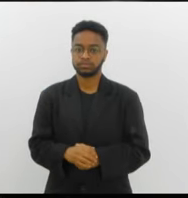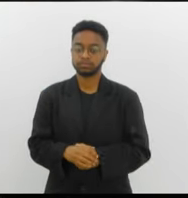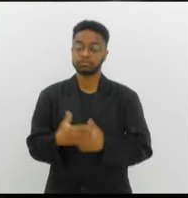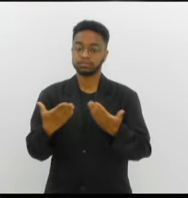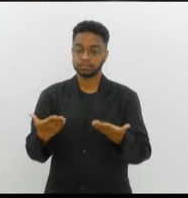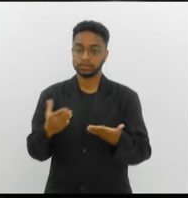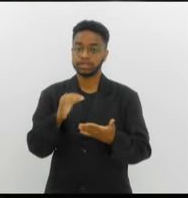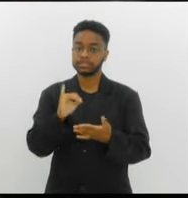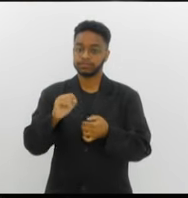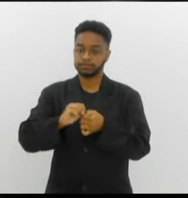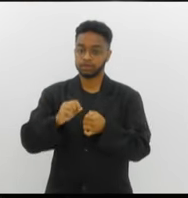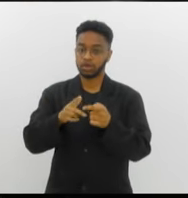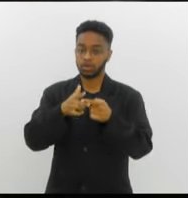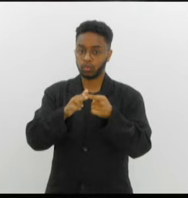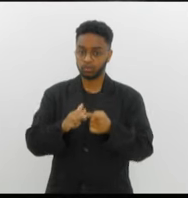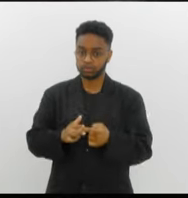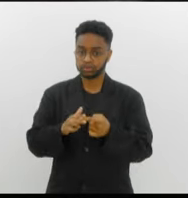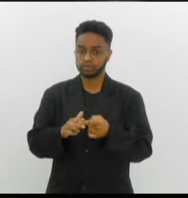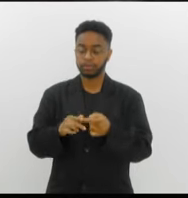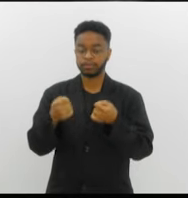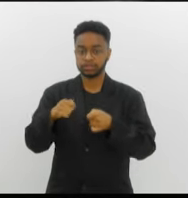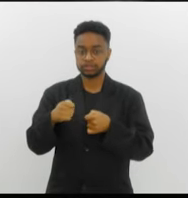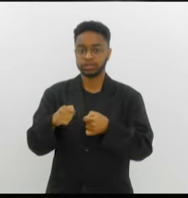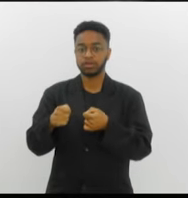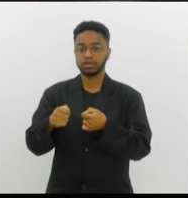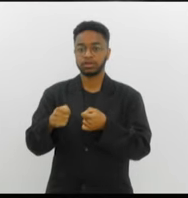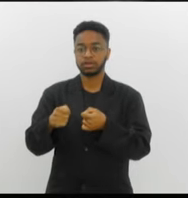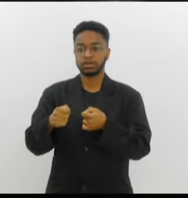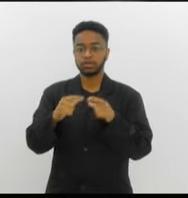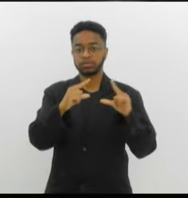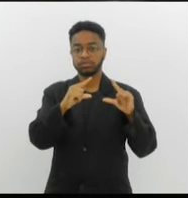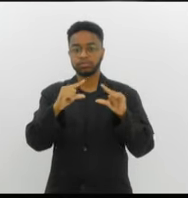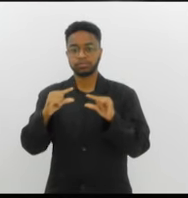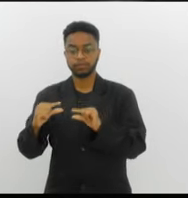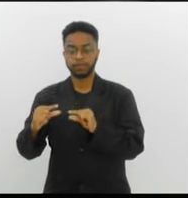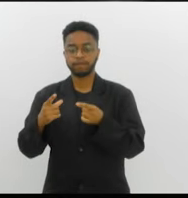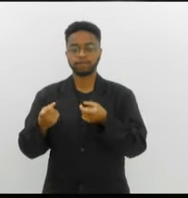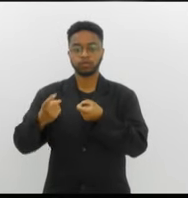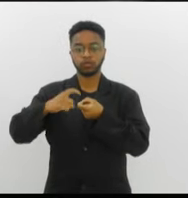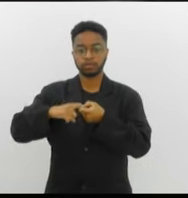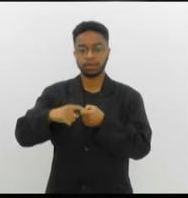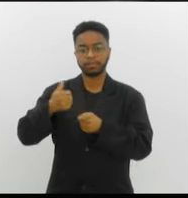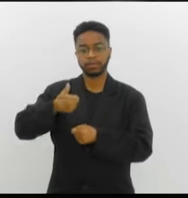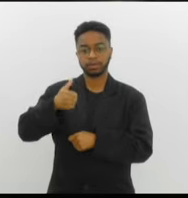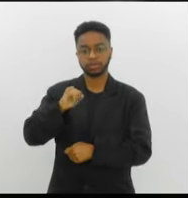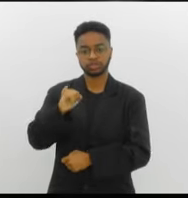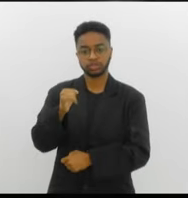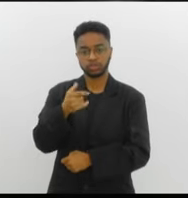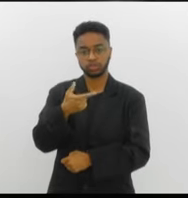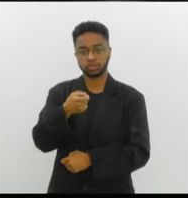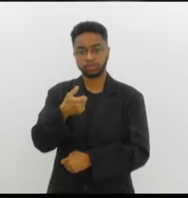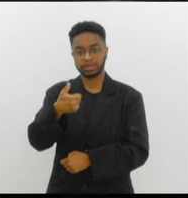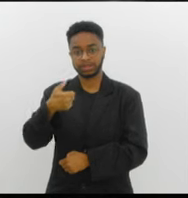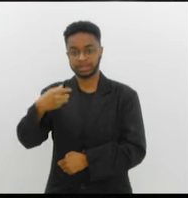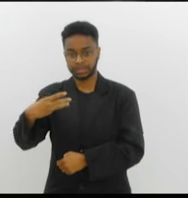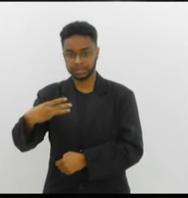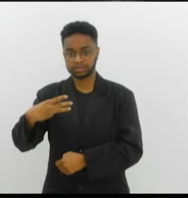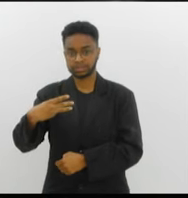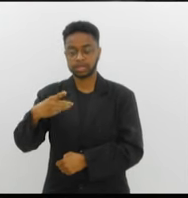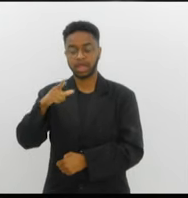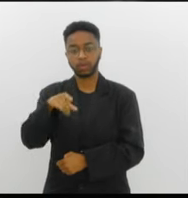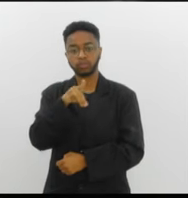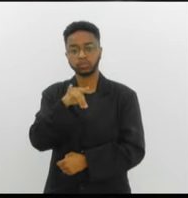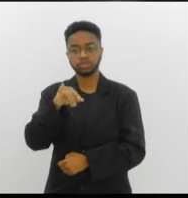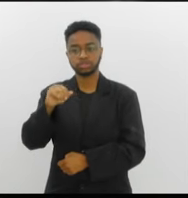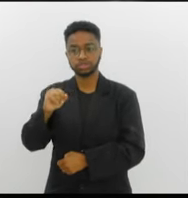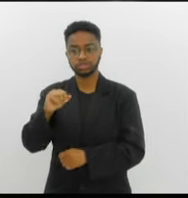correção retroaja a 1º de janeiro de 2013, que foi a data que,